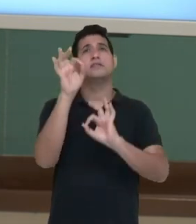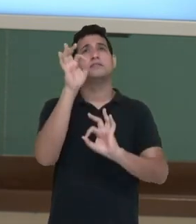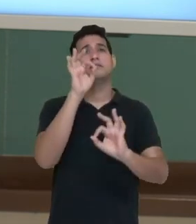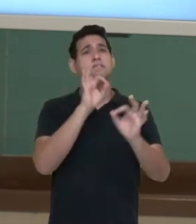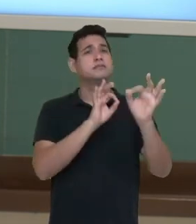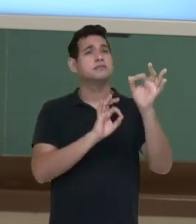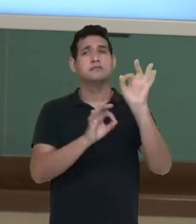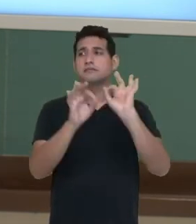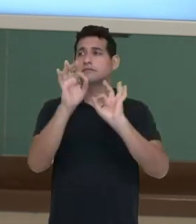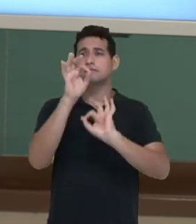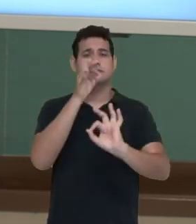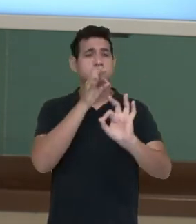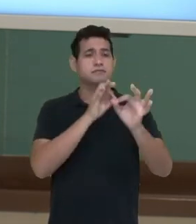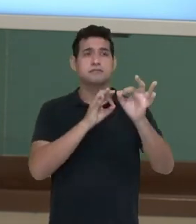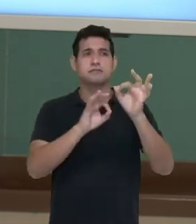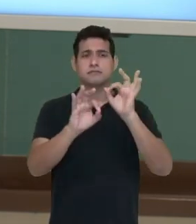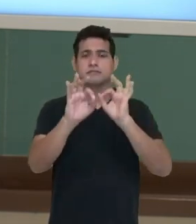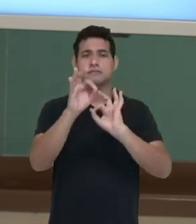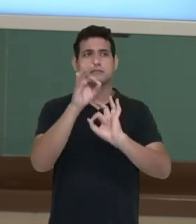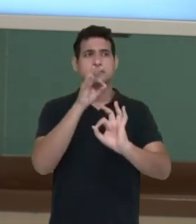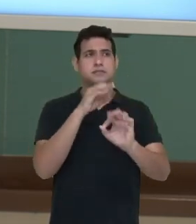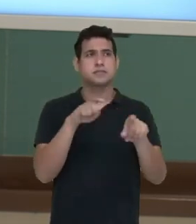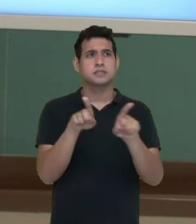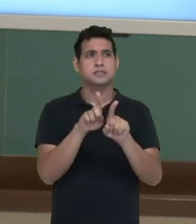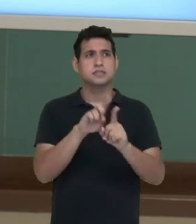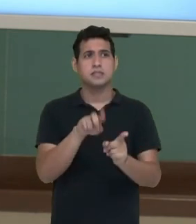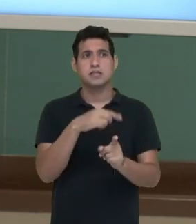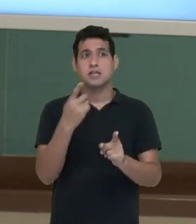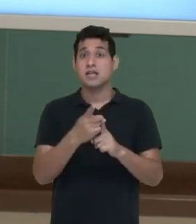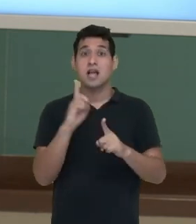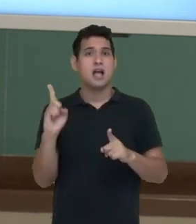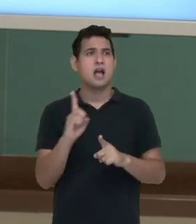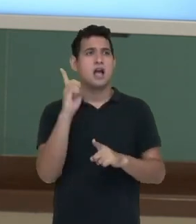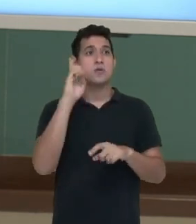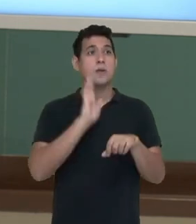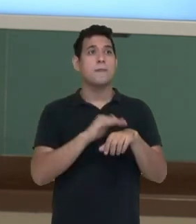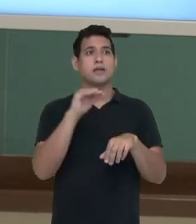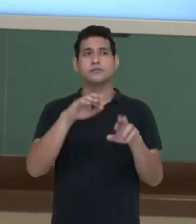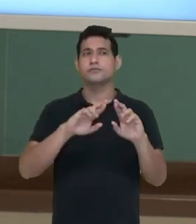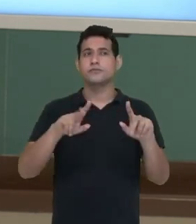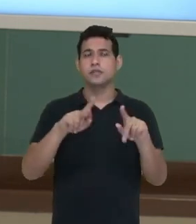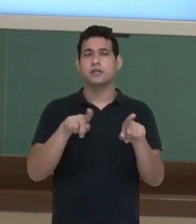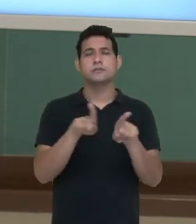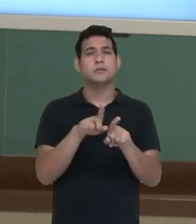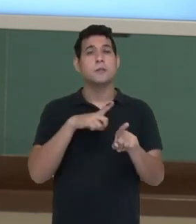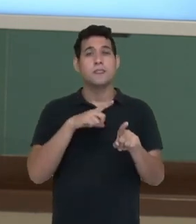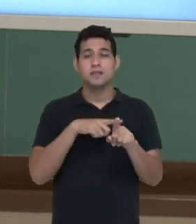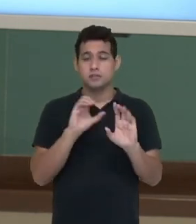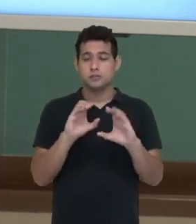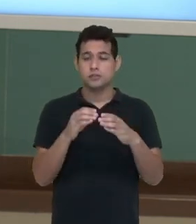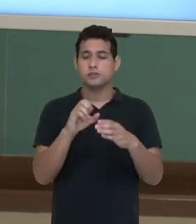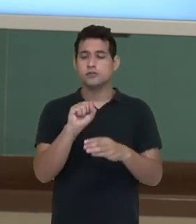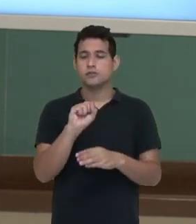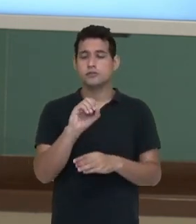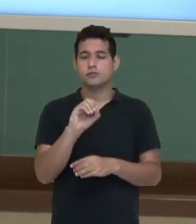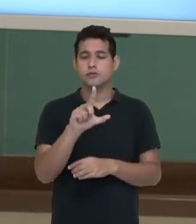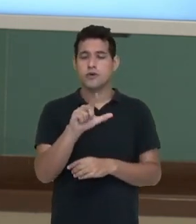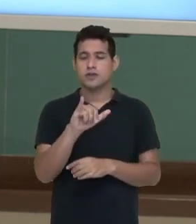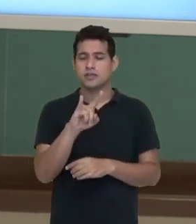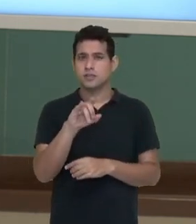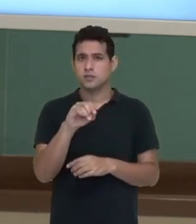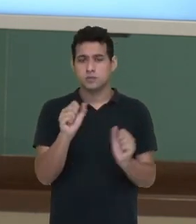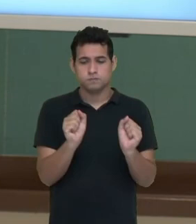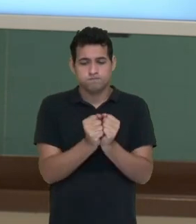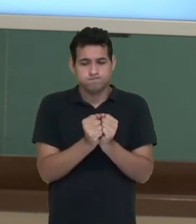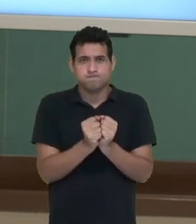agitação delas será maior e a temperatura vai ser mais elevada do que num corpo que vai estar ali com as partículas presas